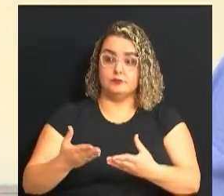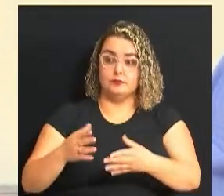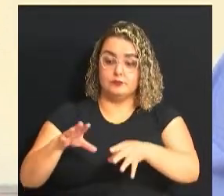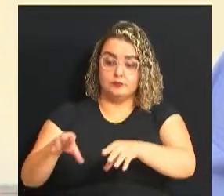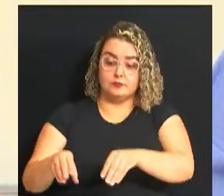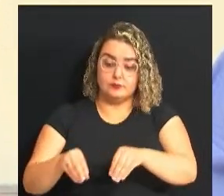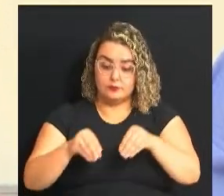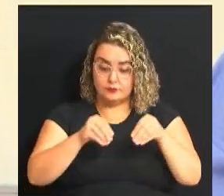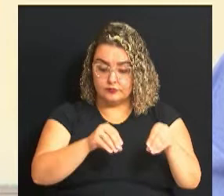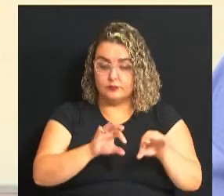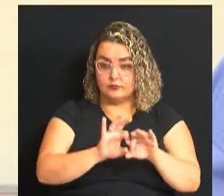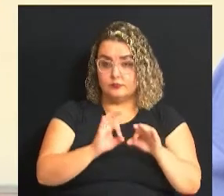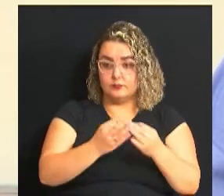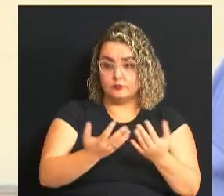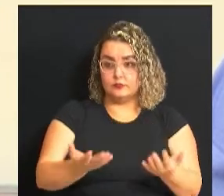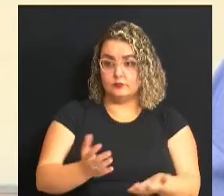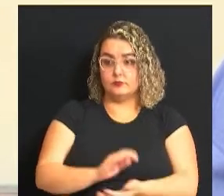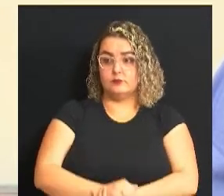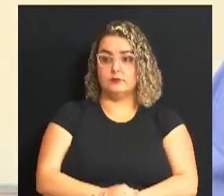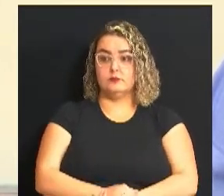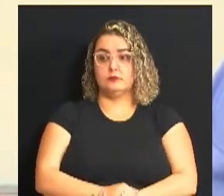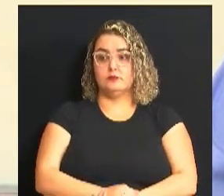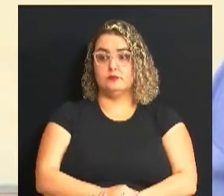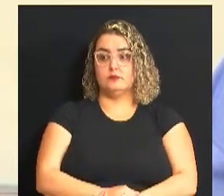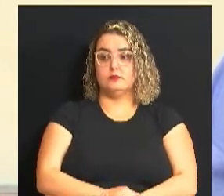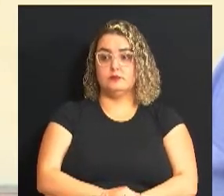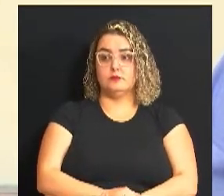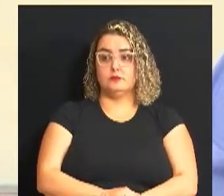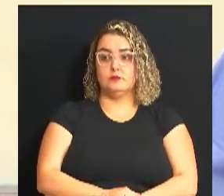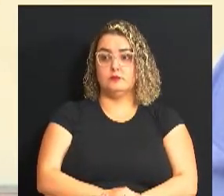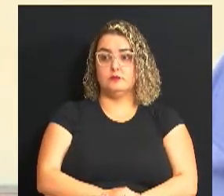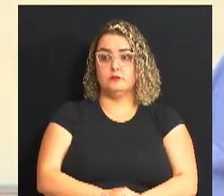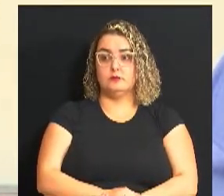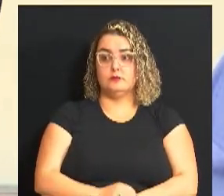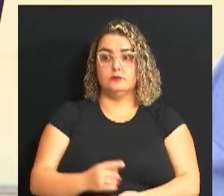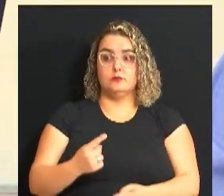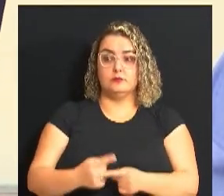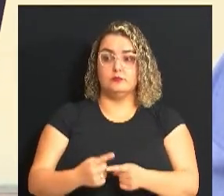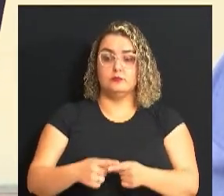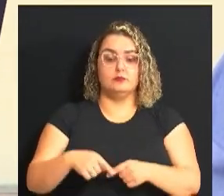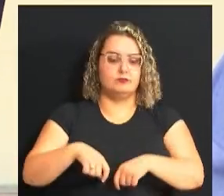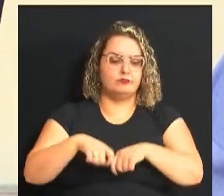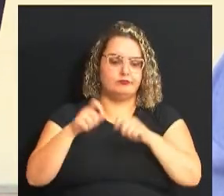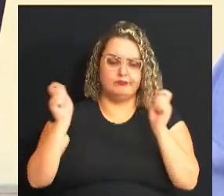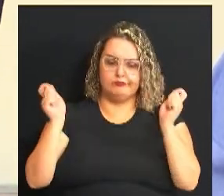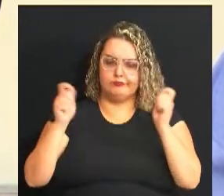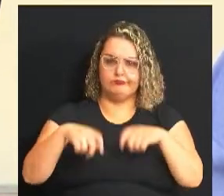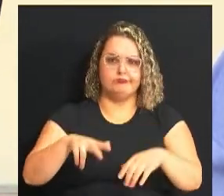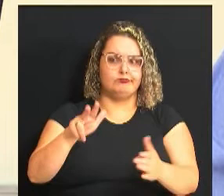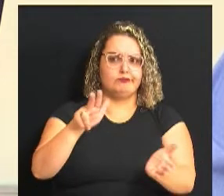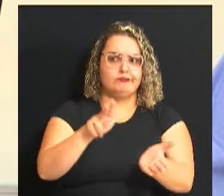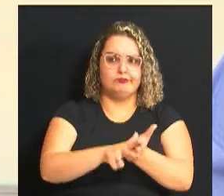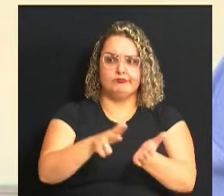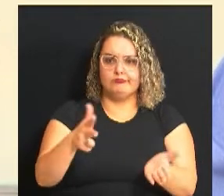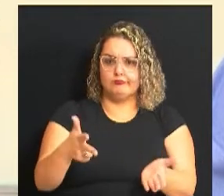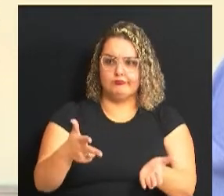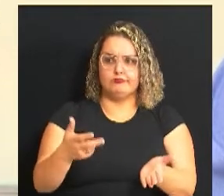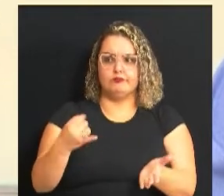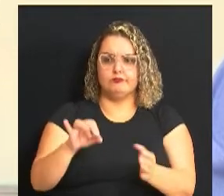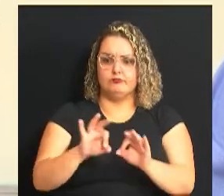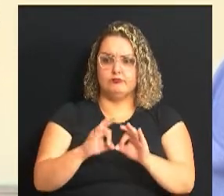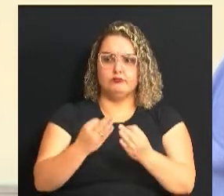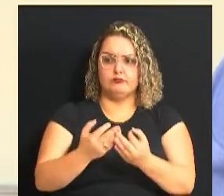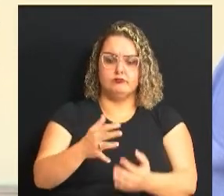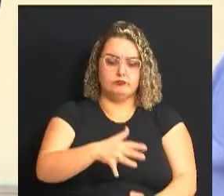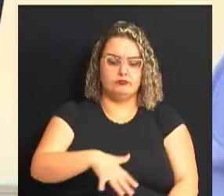famílias, né? Porque é impossível você fazer regularização se a família está ali numa área